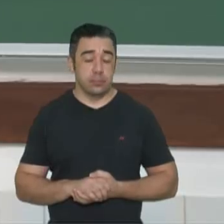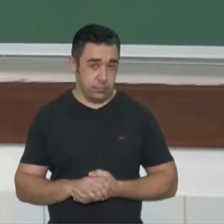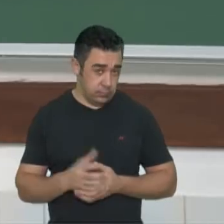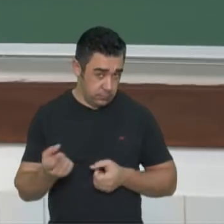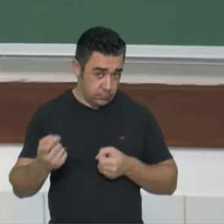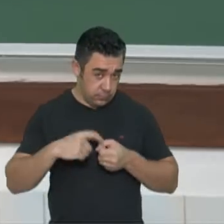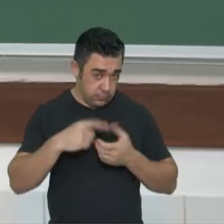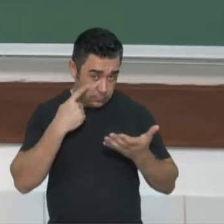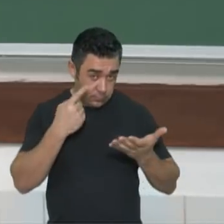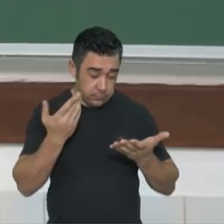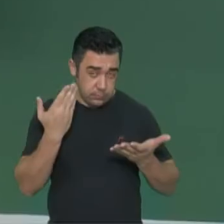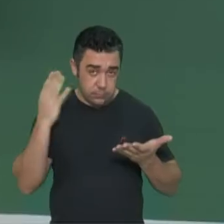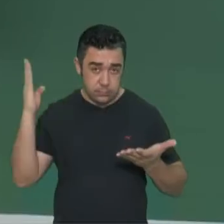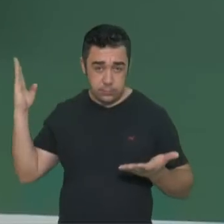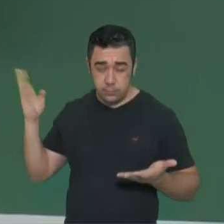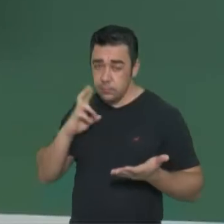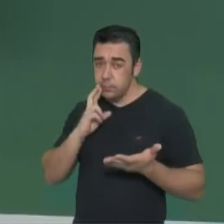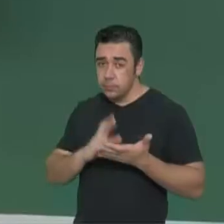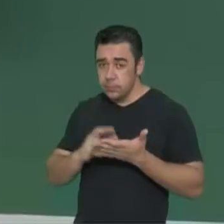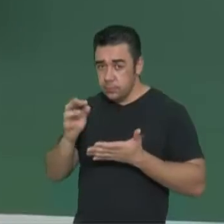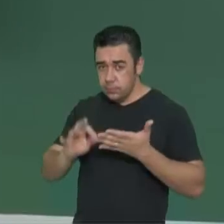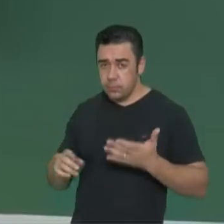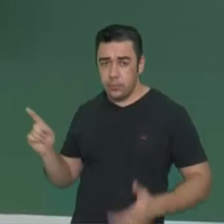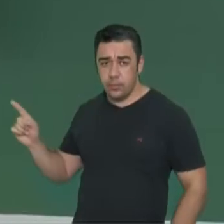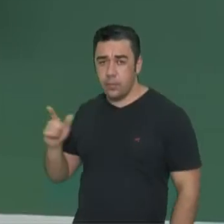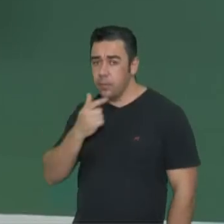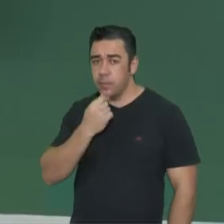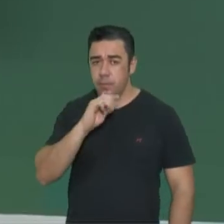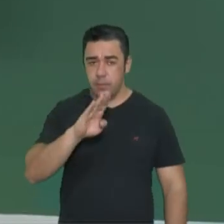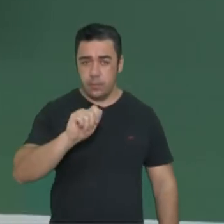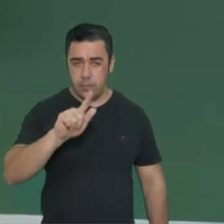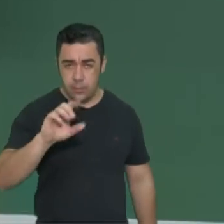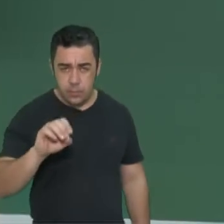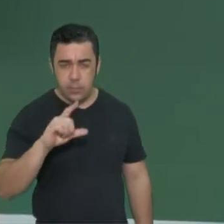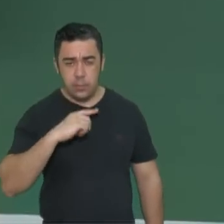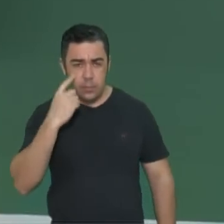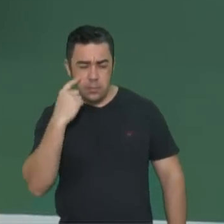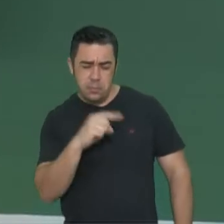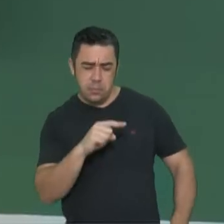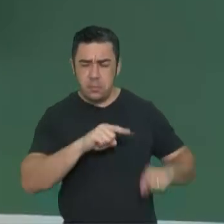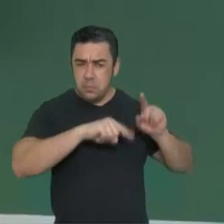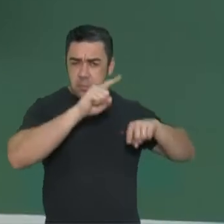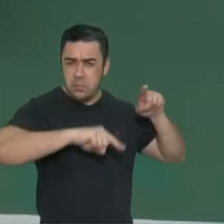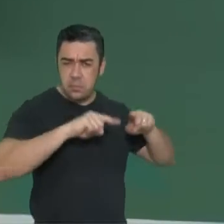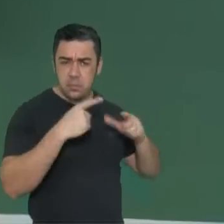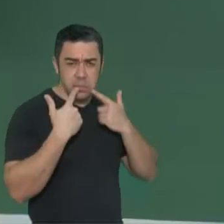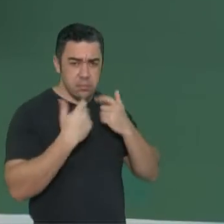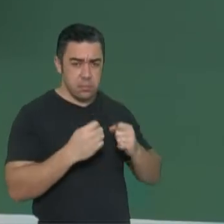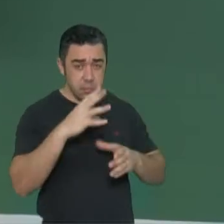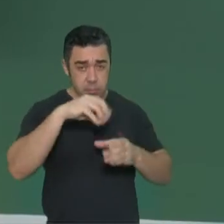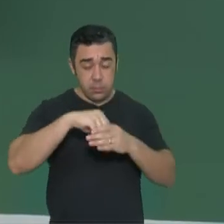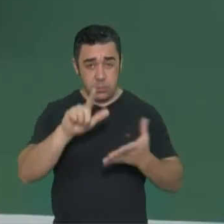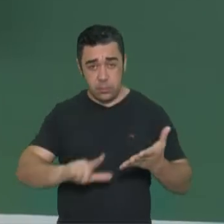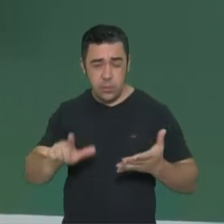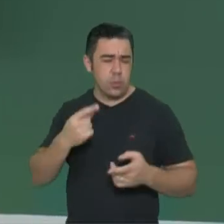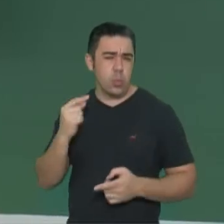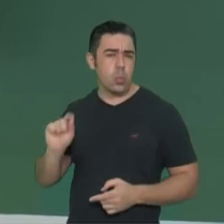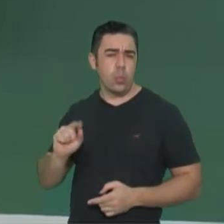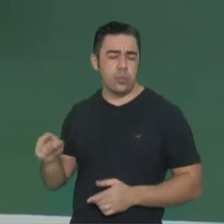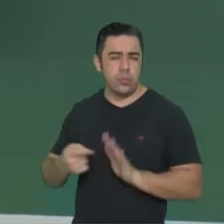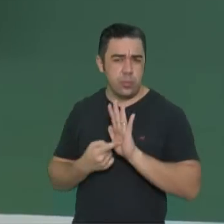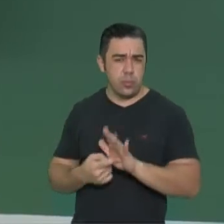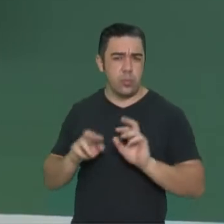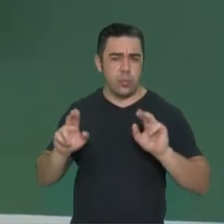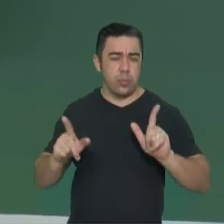vamos lá, meus amigos. Ó, então, Bagno tem uma outra visão acerca da variação linguística presente na literatura. Para ele, o que ele demonstra